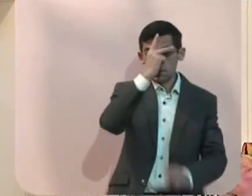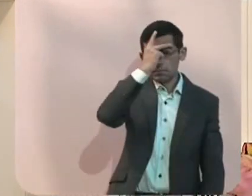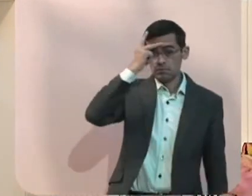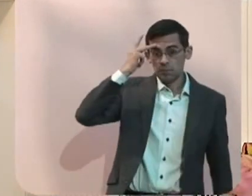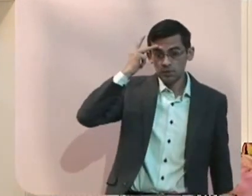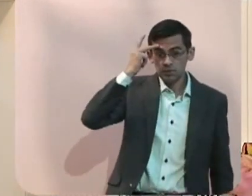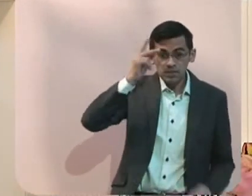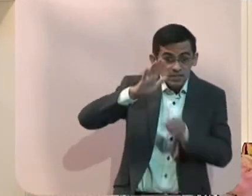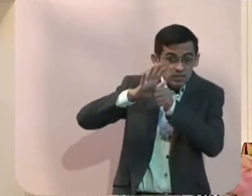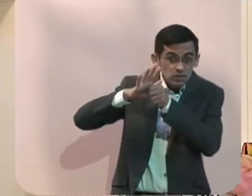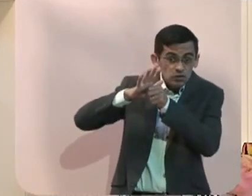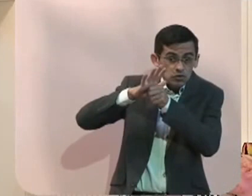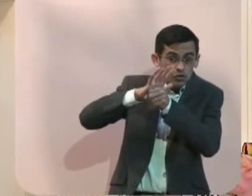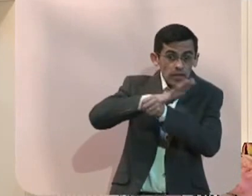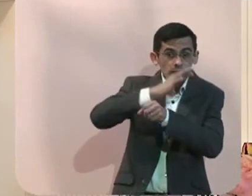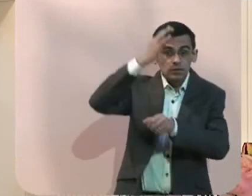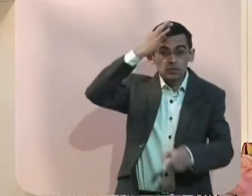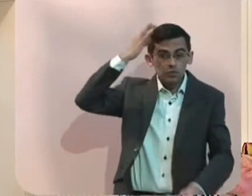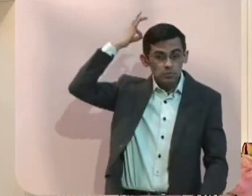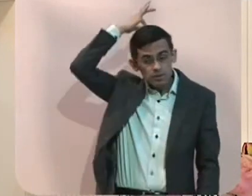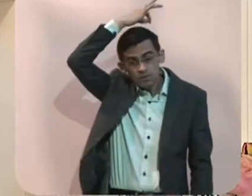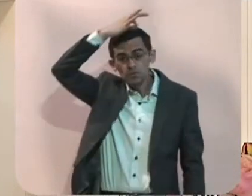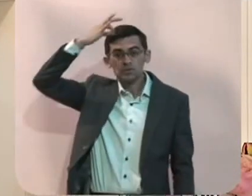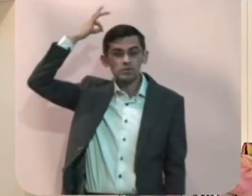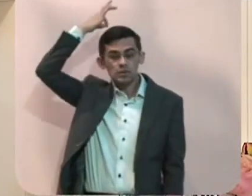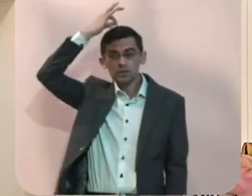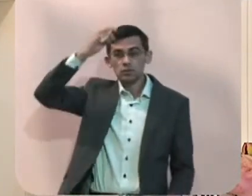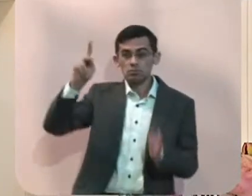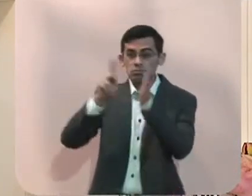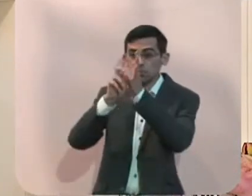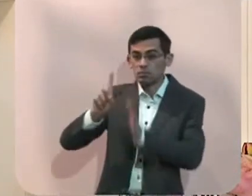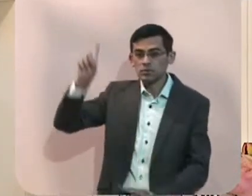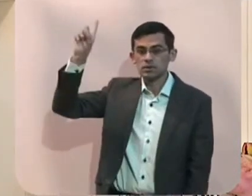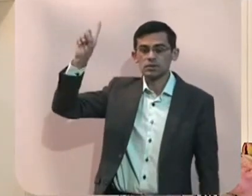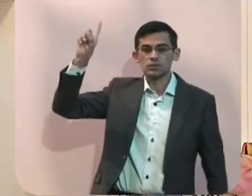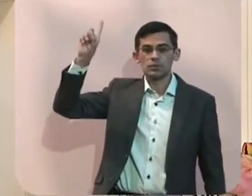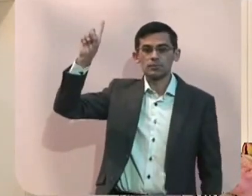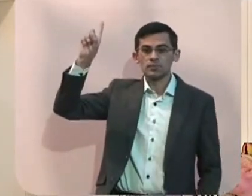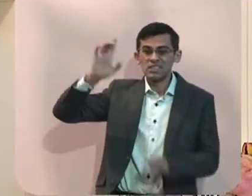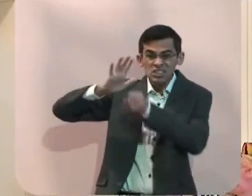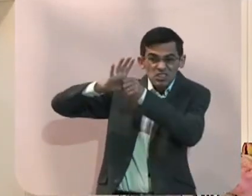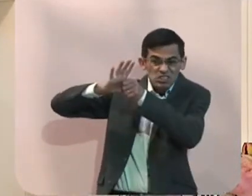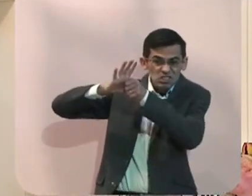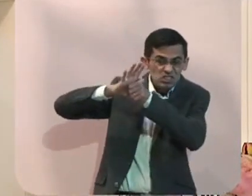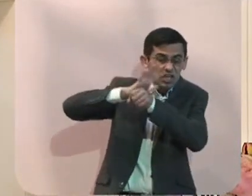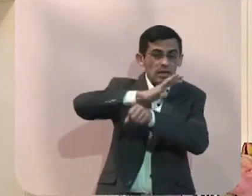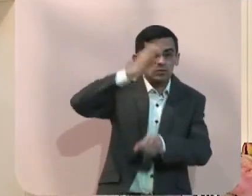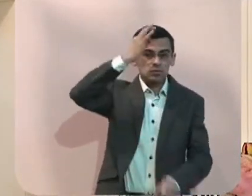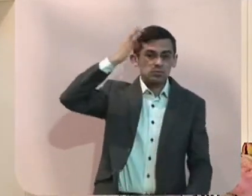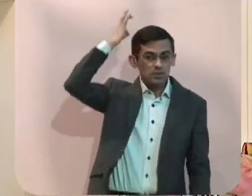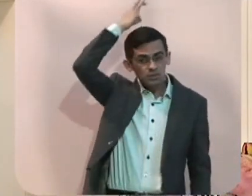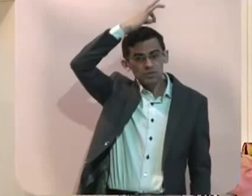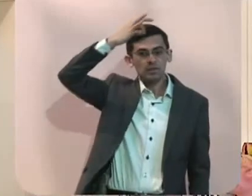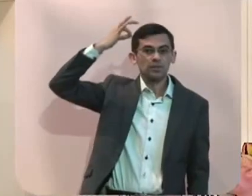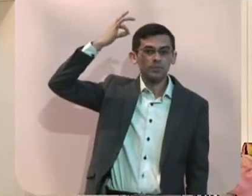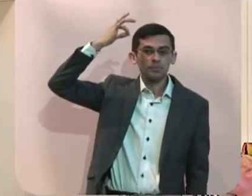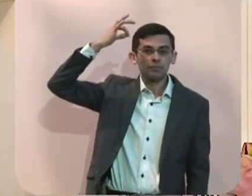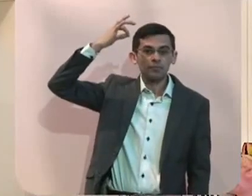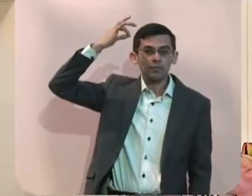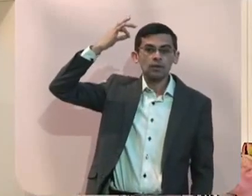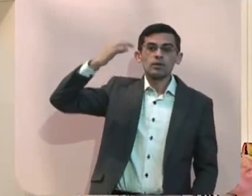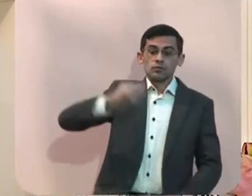pessoas cheias do Espírito Santo de Deus, plenos do Espírito Santo de Deus.